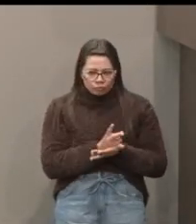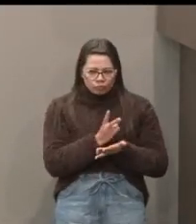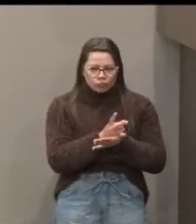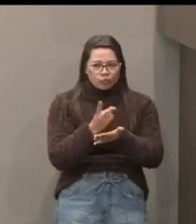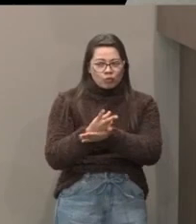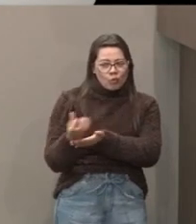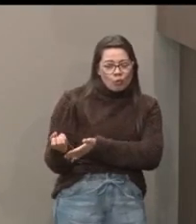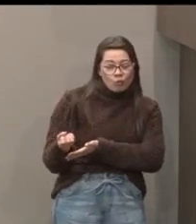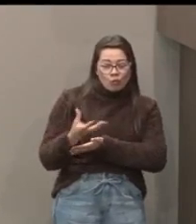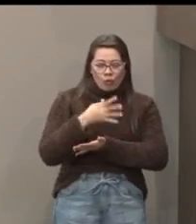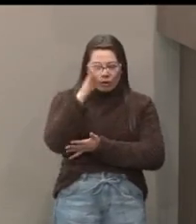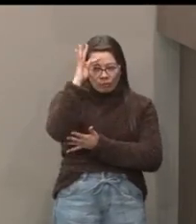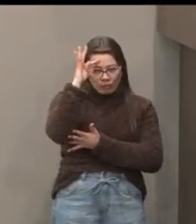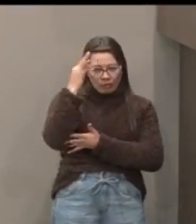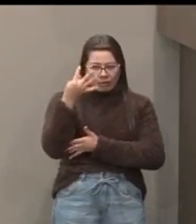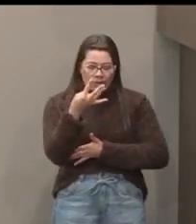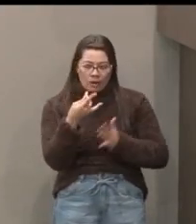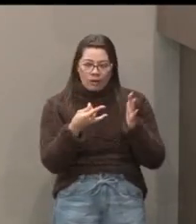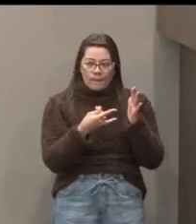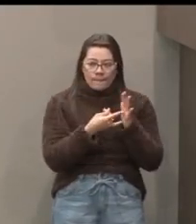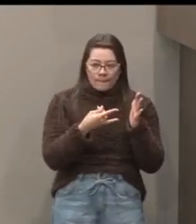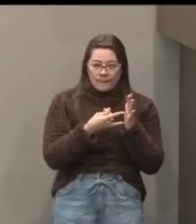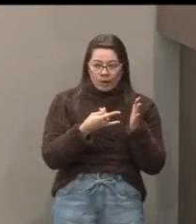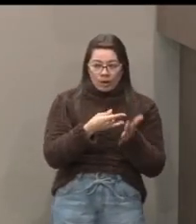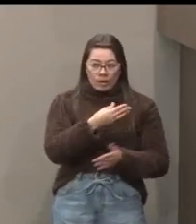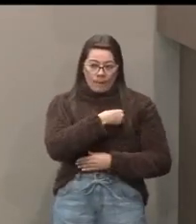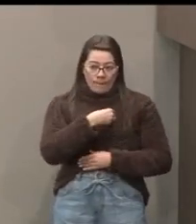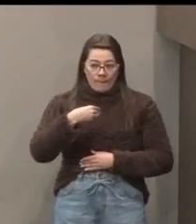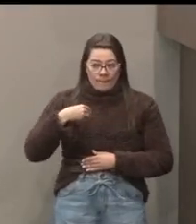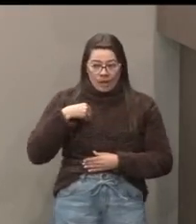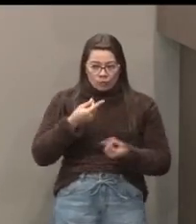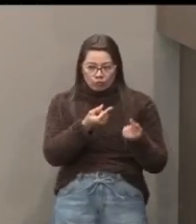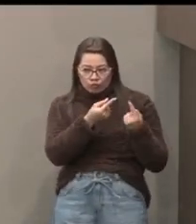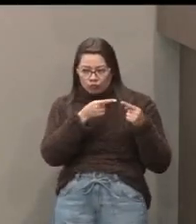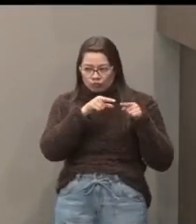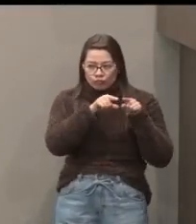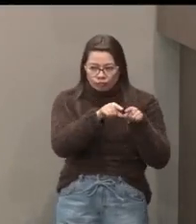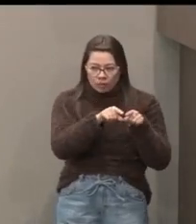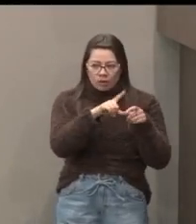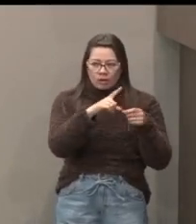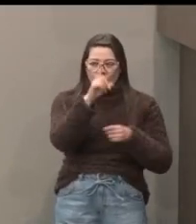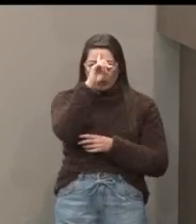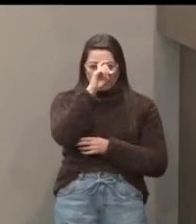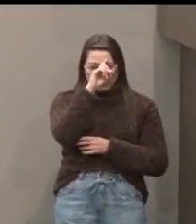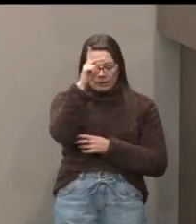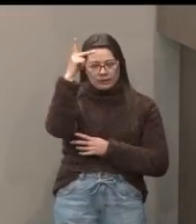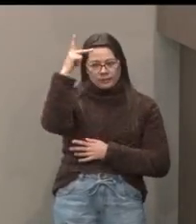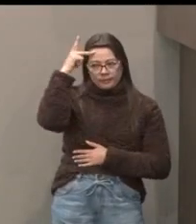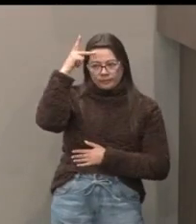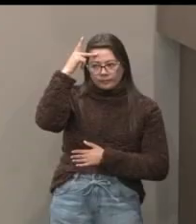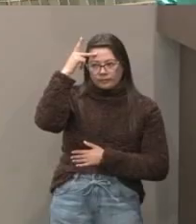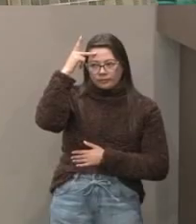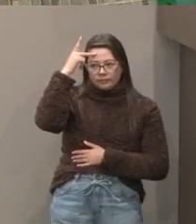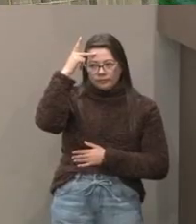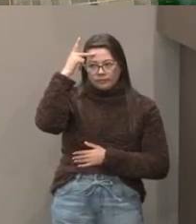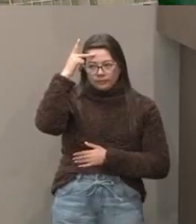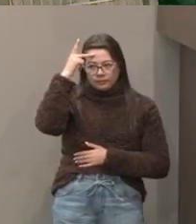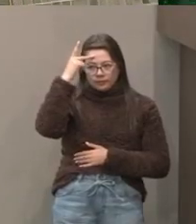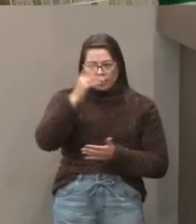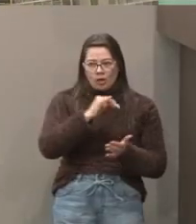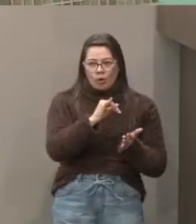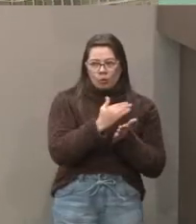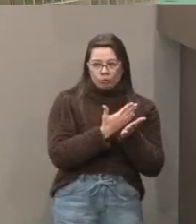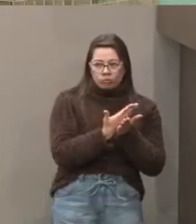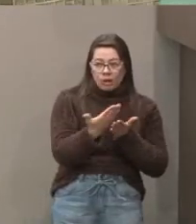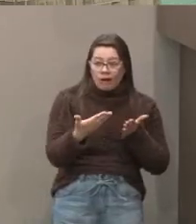novos talentos. O programa de residência médica em parceria com o Hospital São Vicente de Paulo. Uma